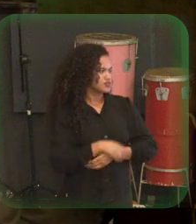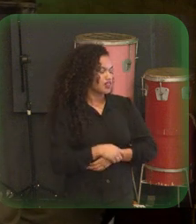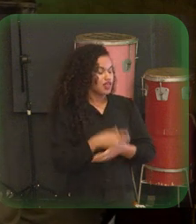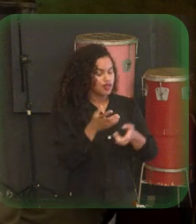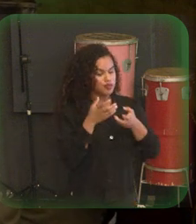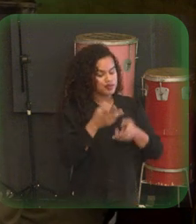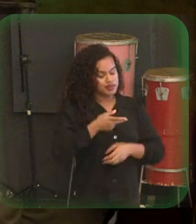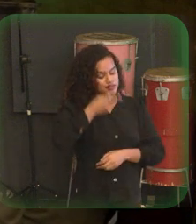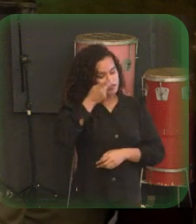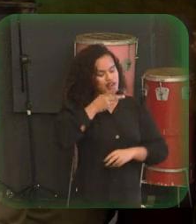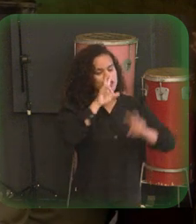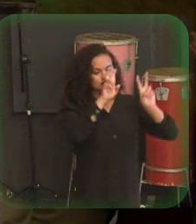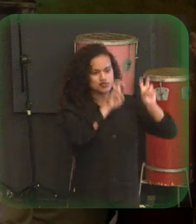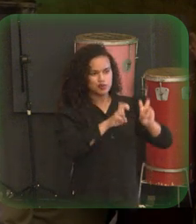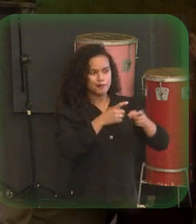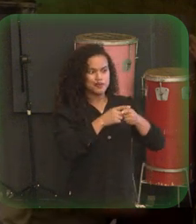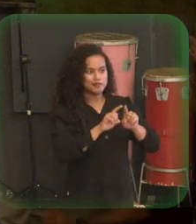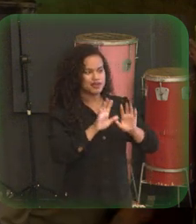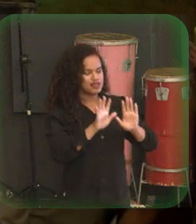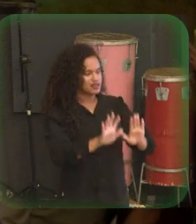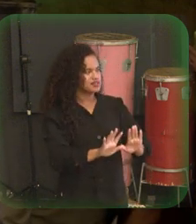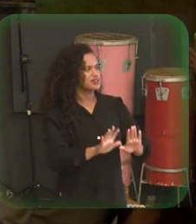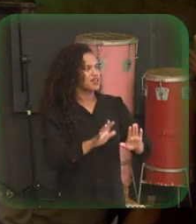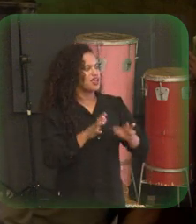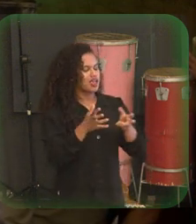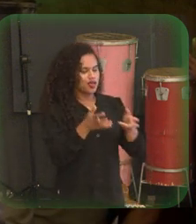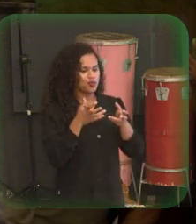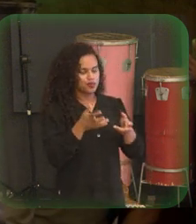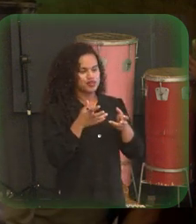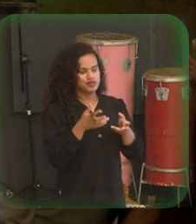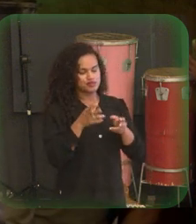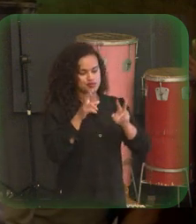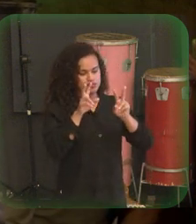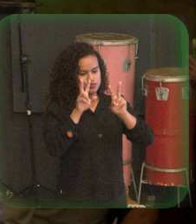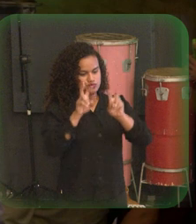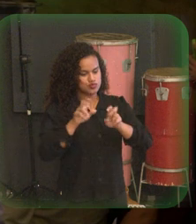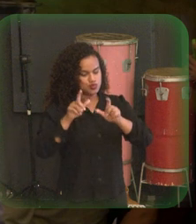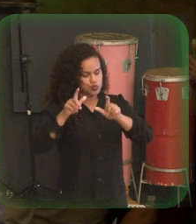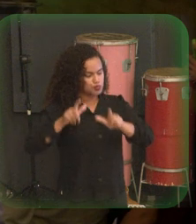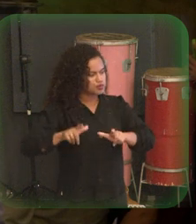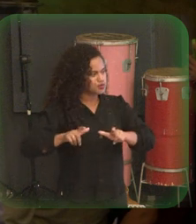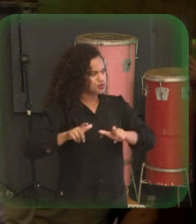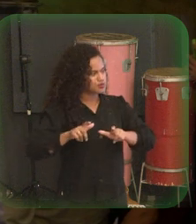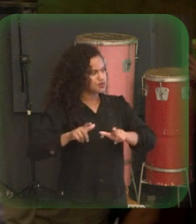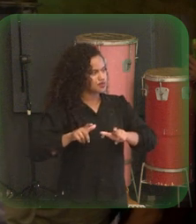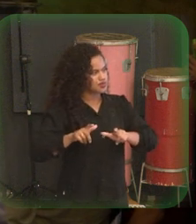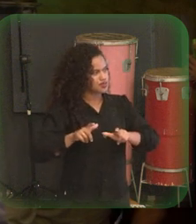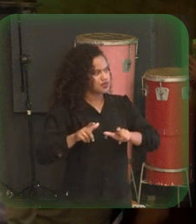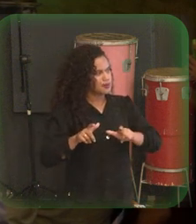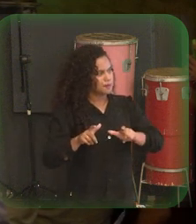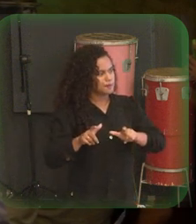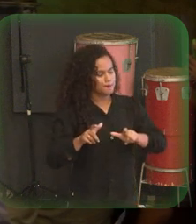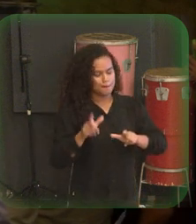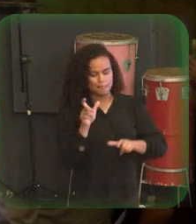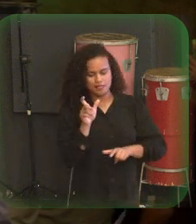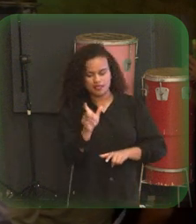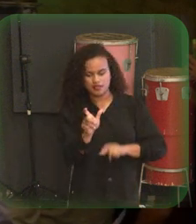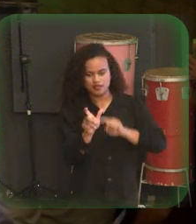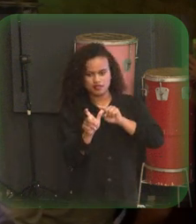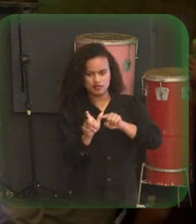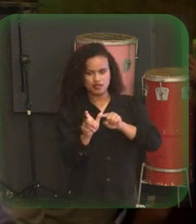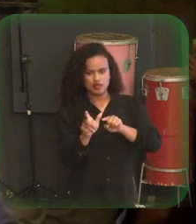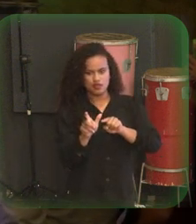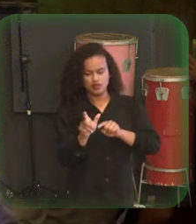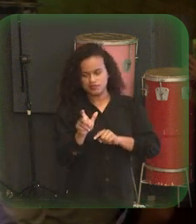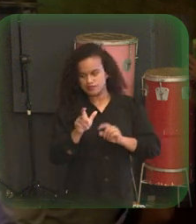disso, mas eu quero falar a partir de um lugar, entendo o termo que eu vou usar, um termo de um lugar do